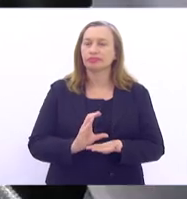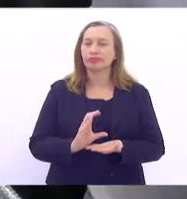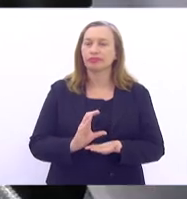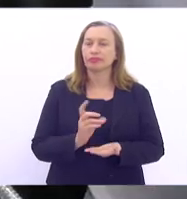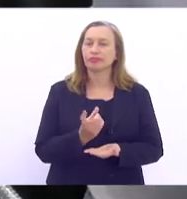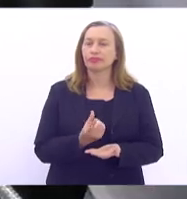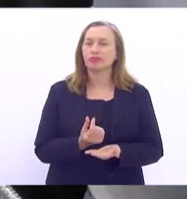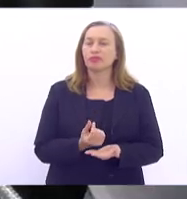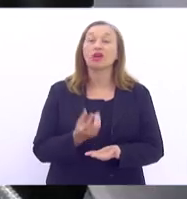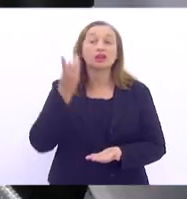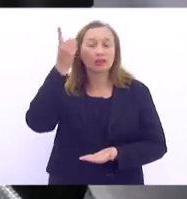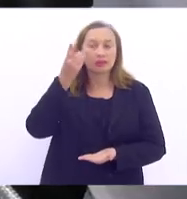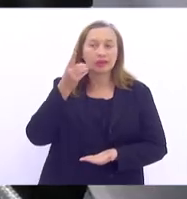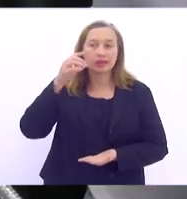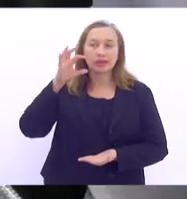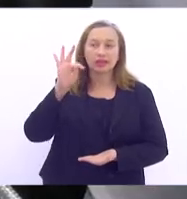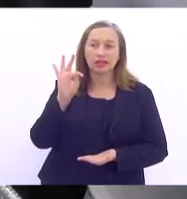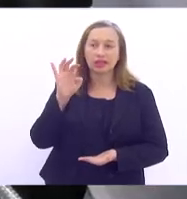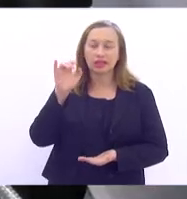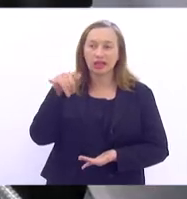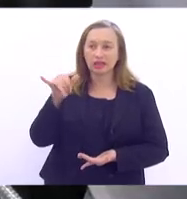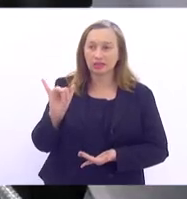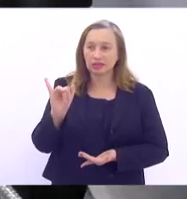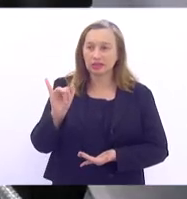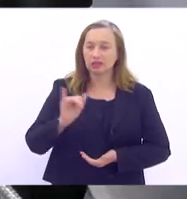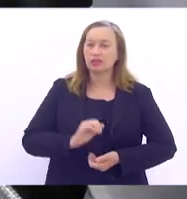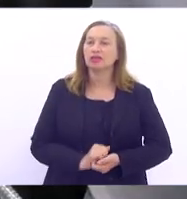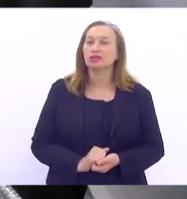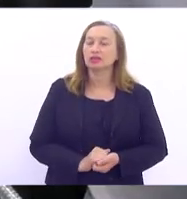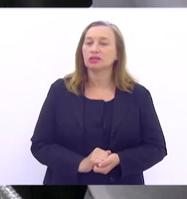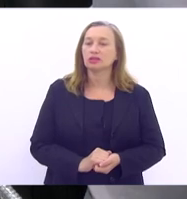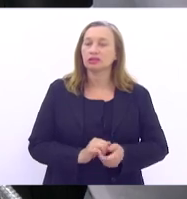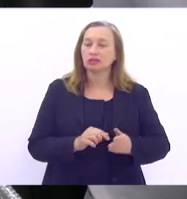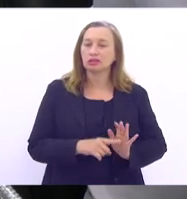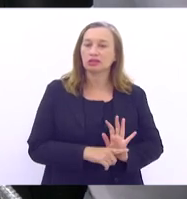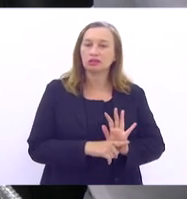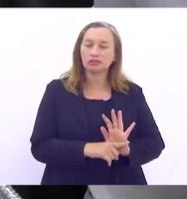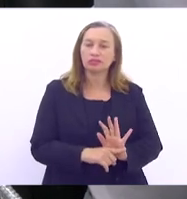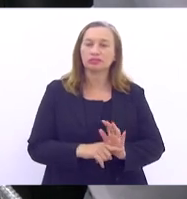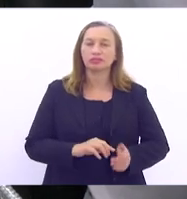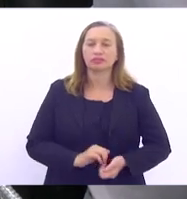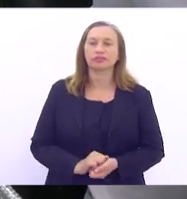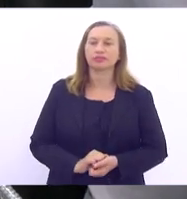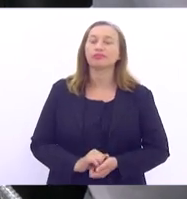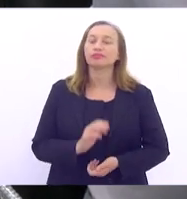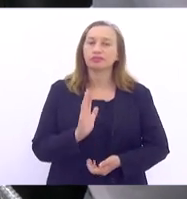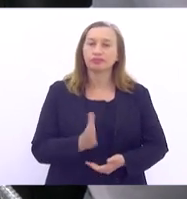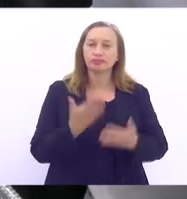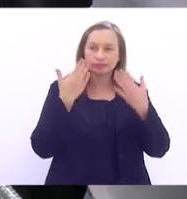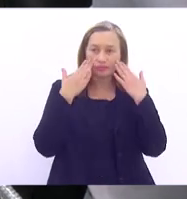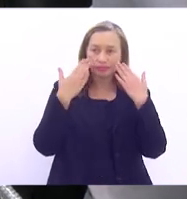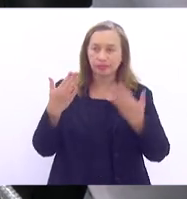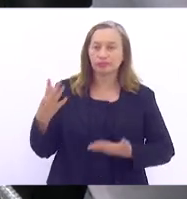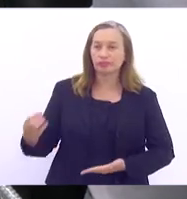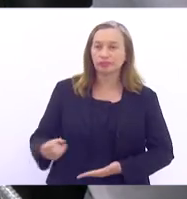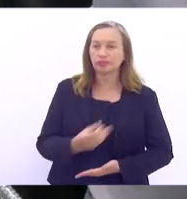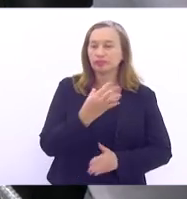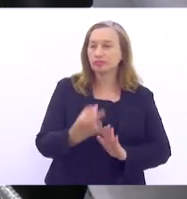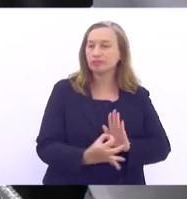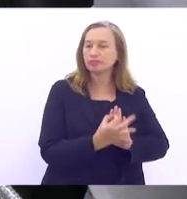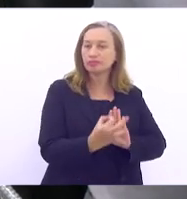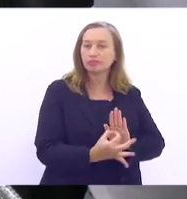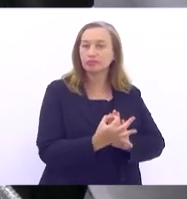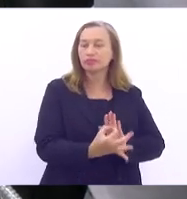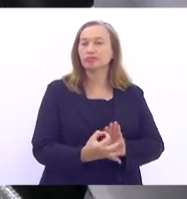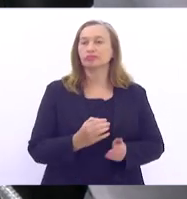do deputado Tandy Vieira, no sentido de deferir o recurso e já apresentar o novo parecer